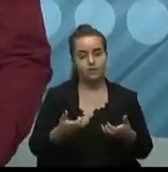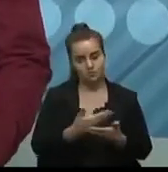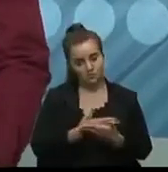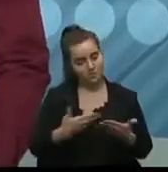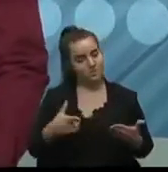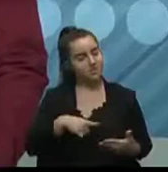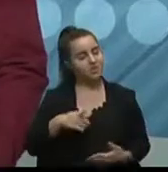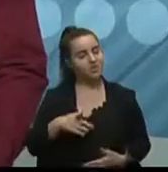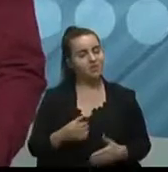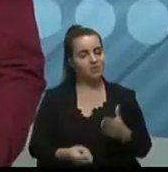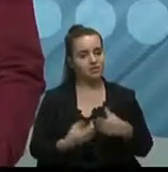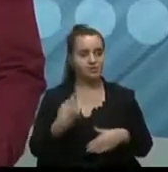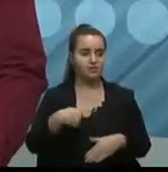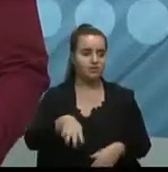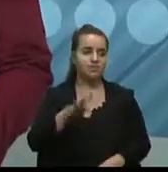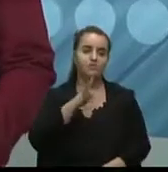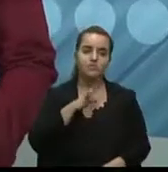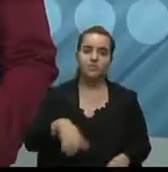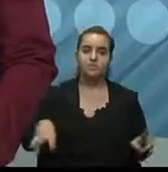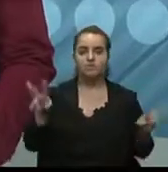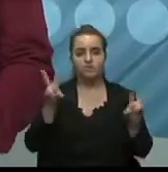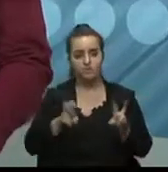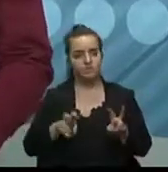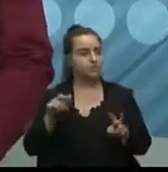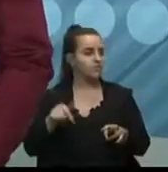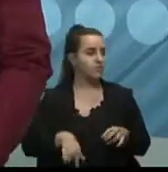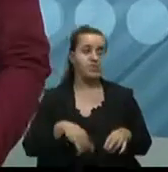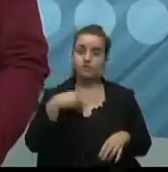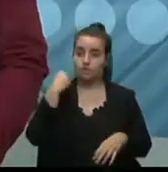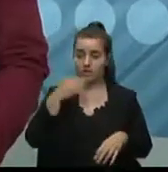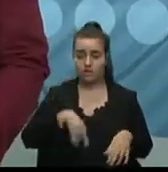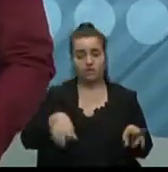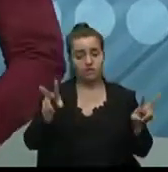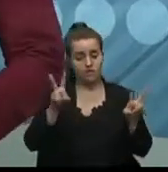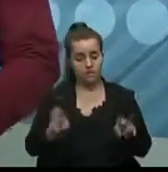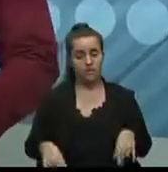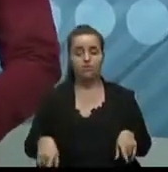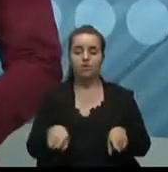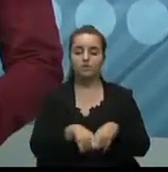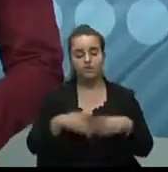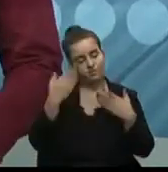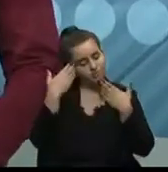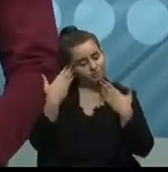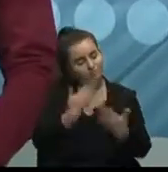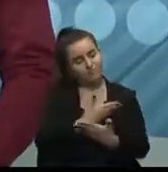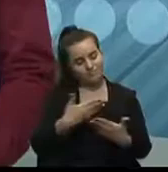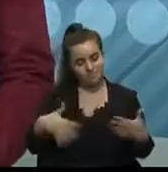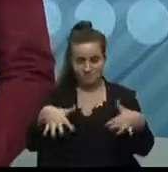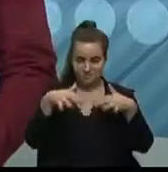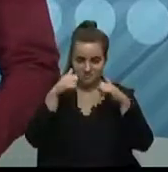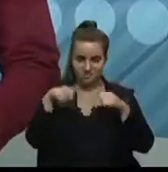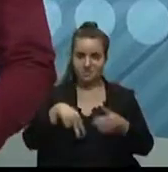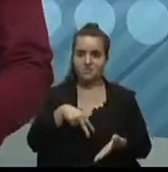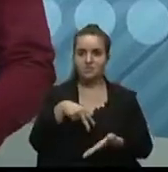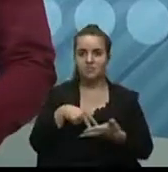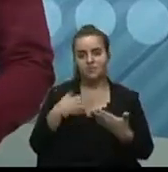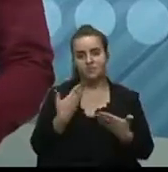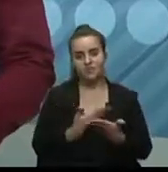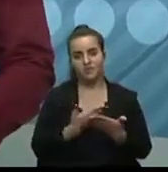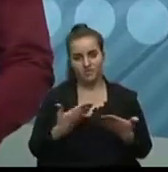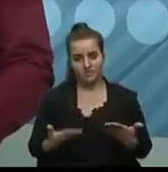você tenha construído os seus conhecimentos a respeito desses assuntos. E eu agradeço a sua participação.